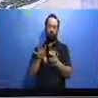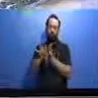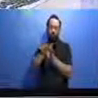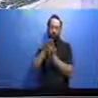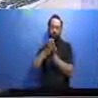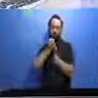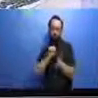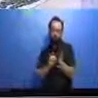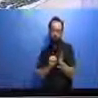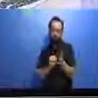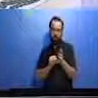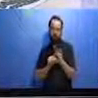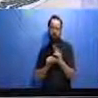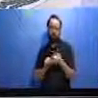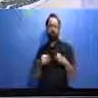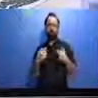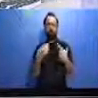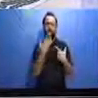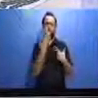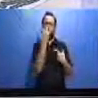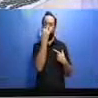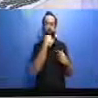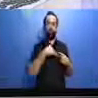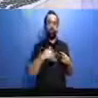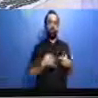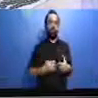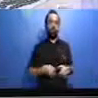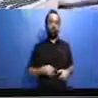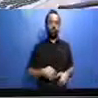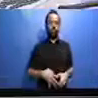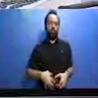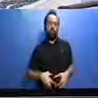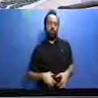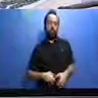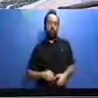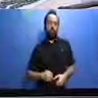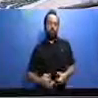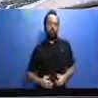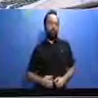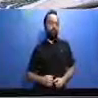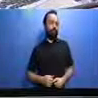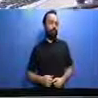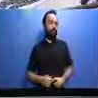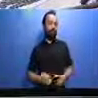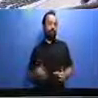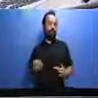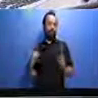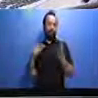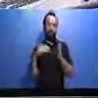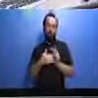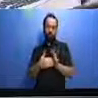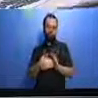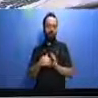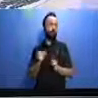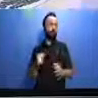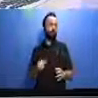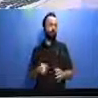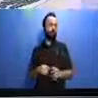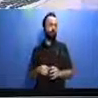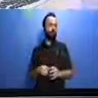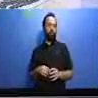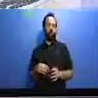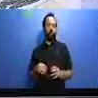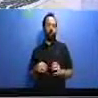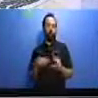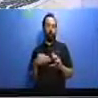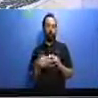ela iniciará a digestão, onde a digestão vai terminar numa outra célula que se encontra aqui atrás, geralmente chamada de amebócito,